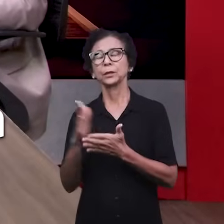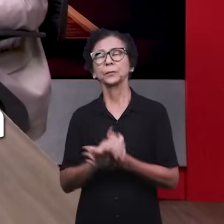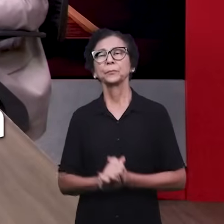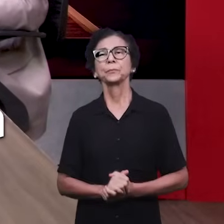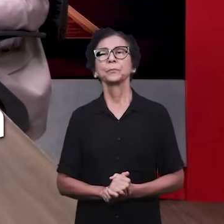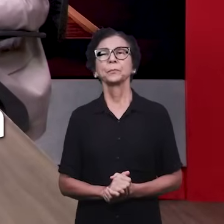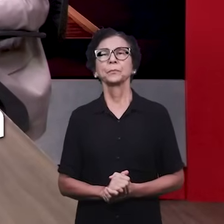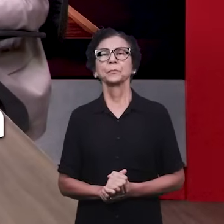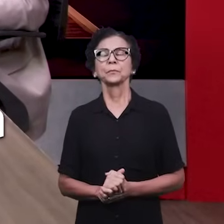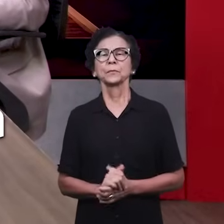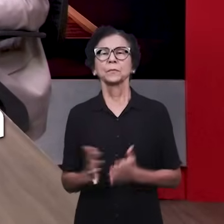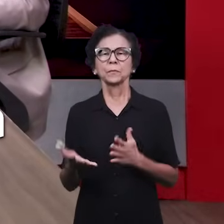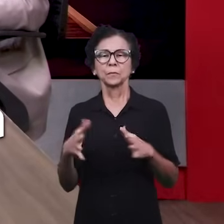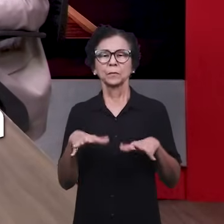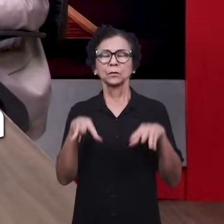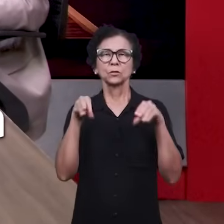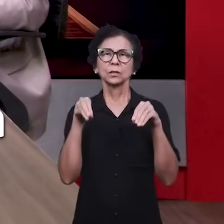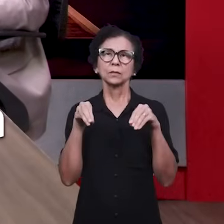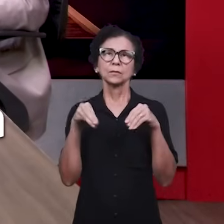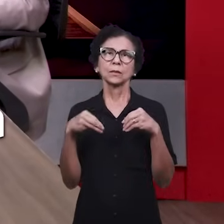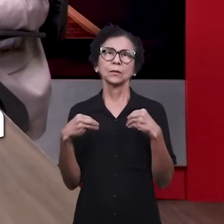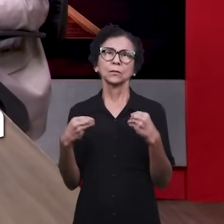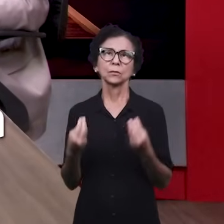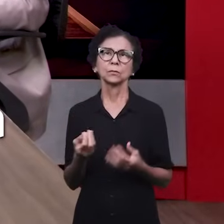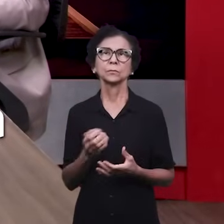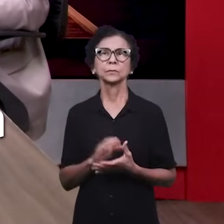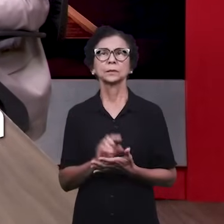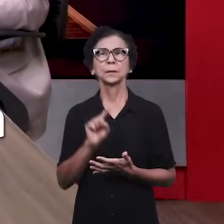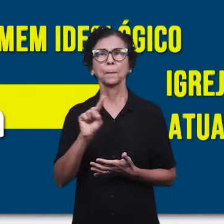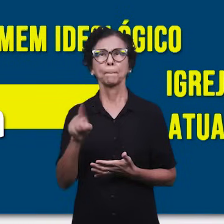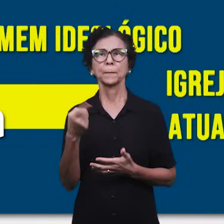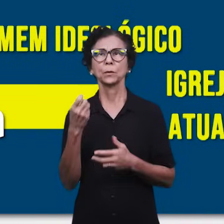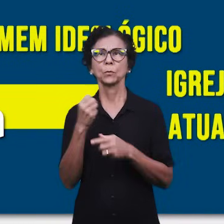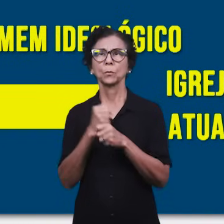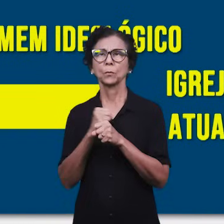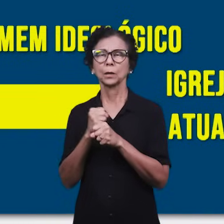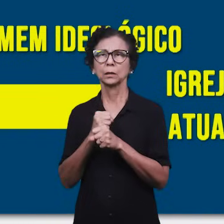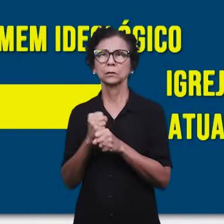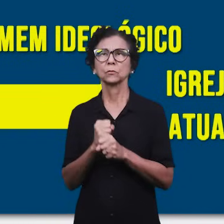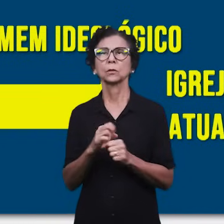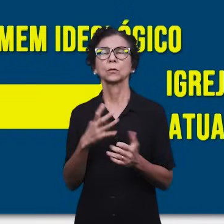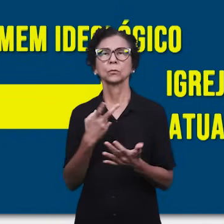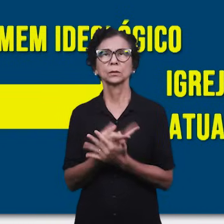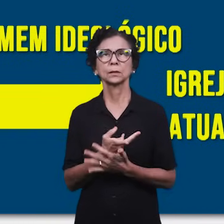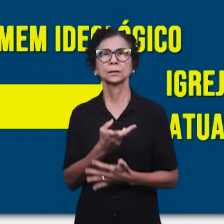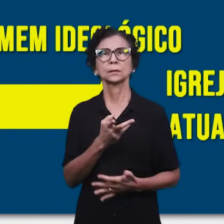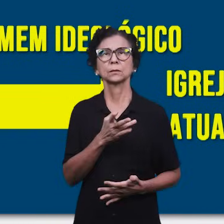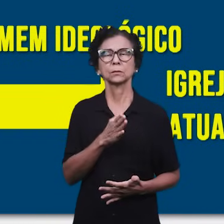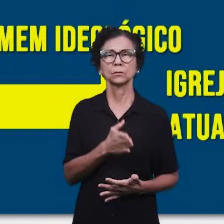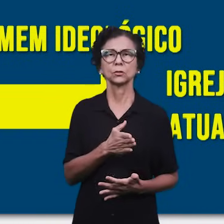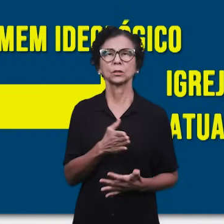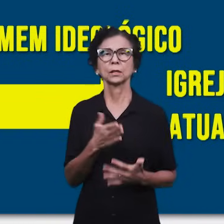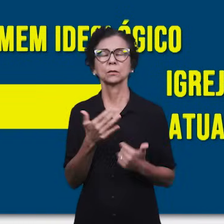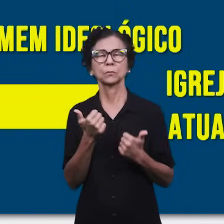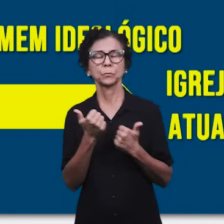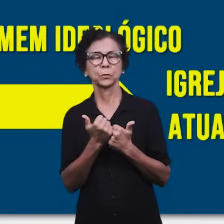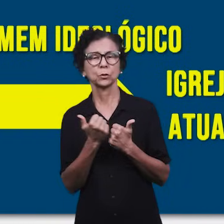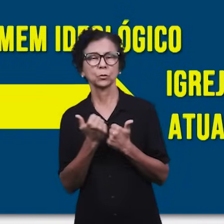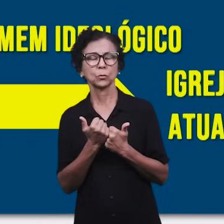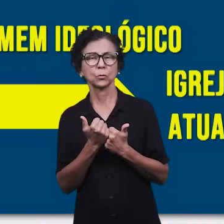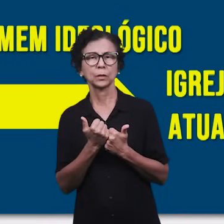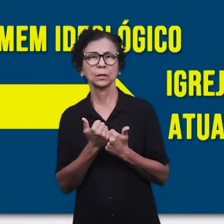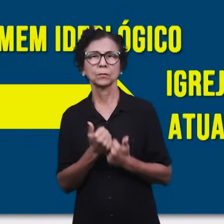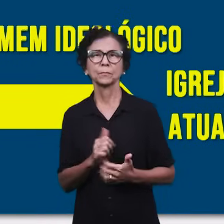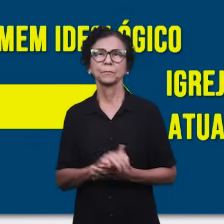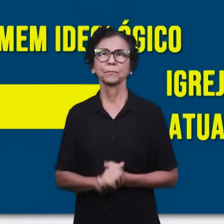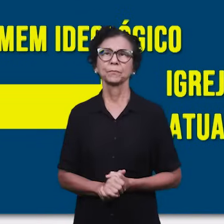que cria esse cenário como se o milênio estivesse realmente acontecendo na Terra, e aí substituir